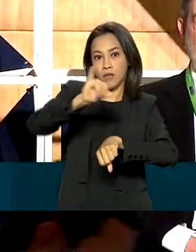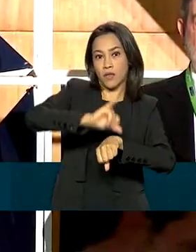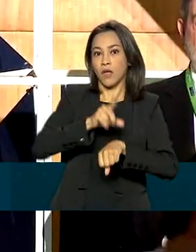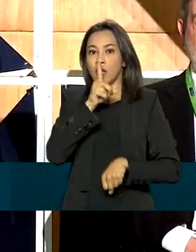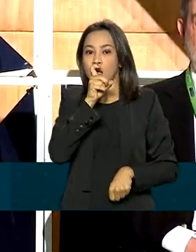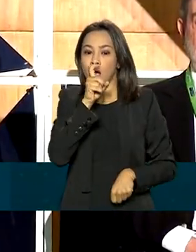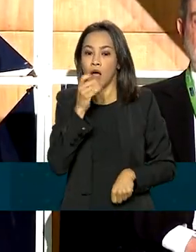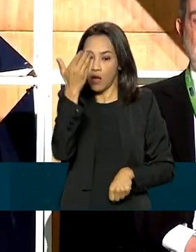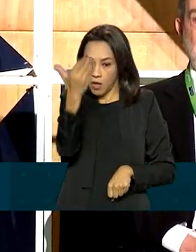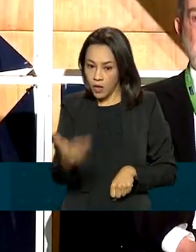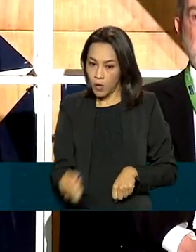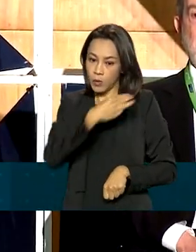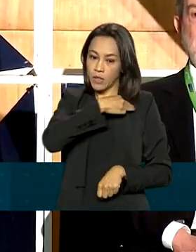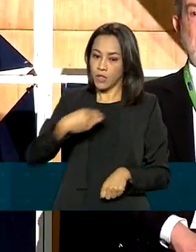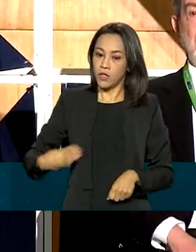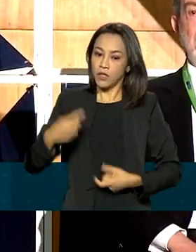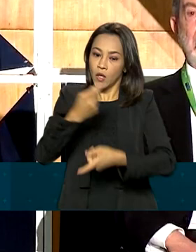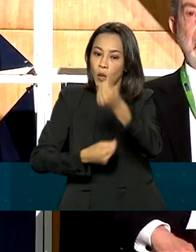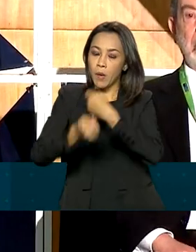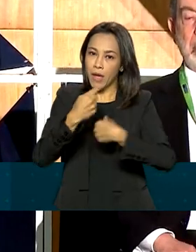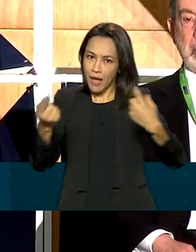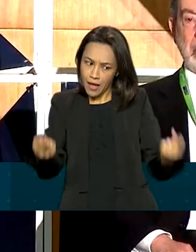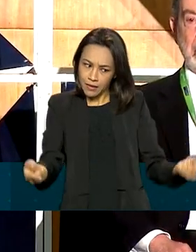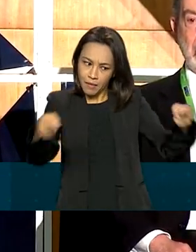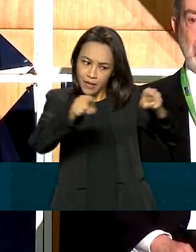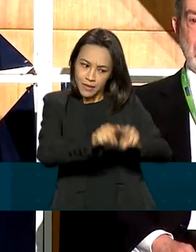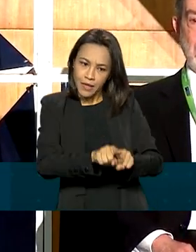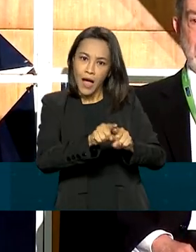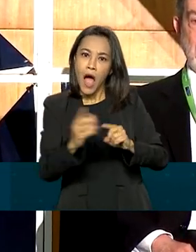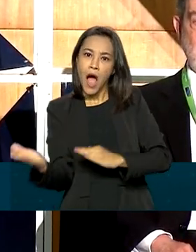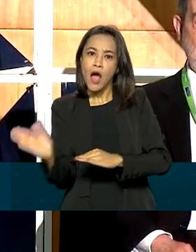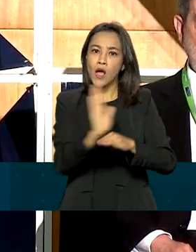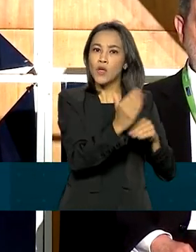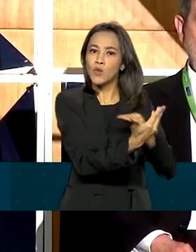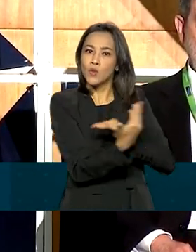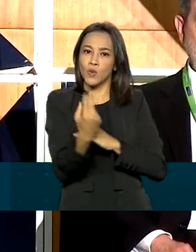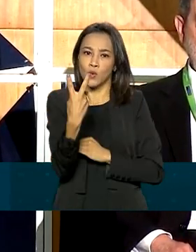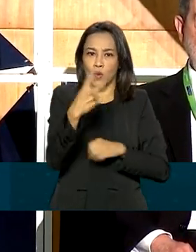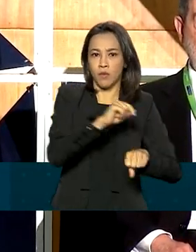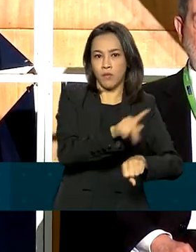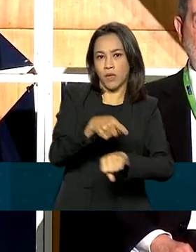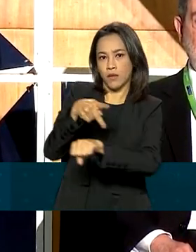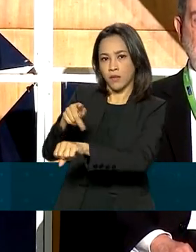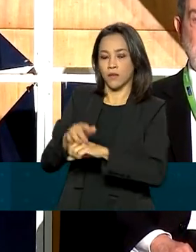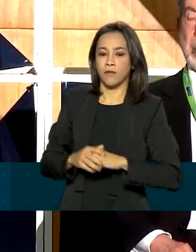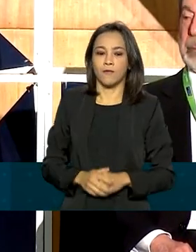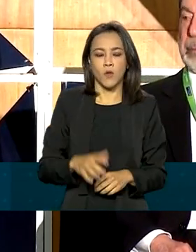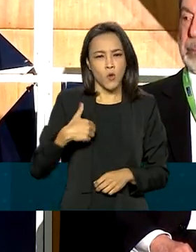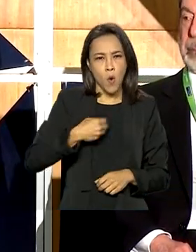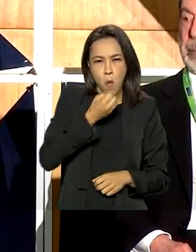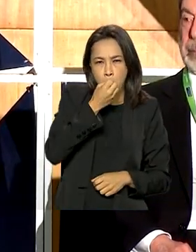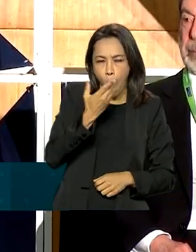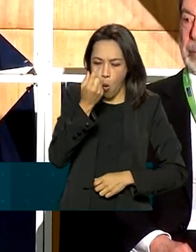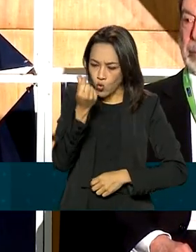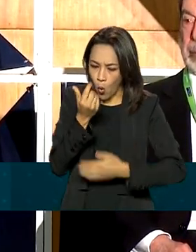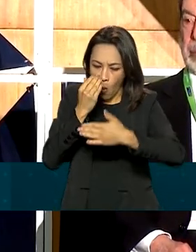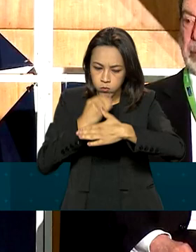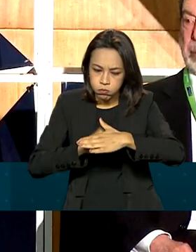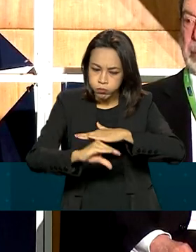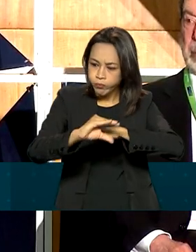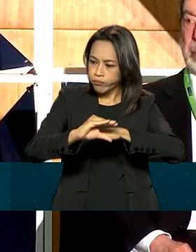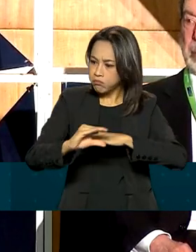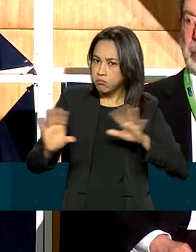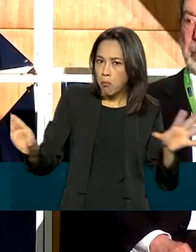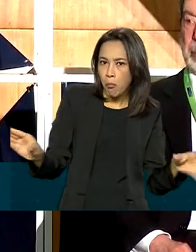da Economia, Paulo Guedes, a parceria beneficia os dois países. A capacidade de investimento demonstrada aqui